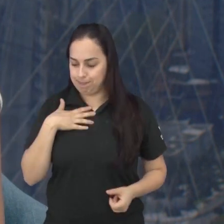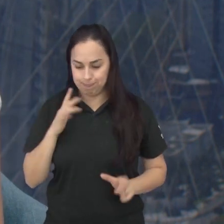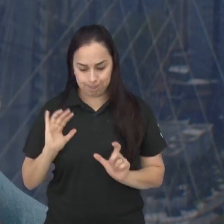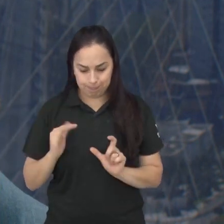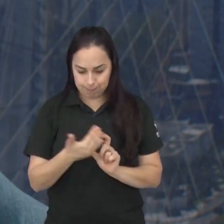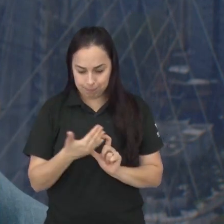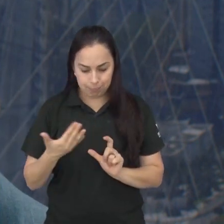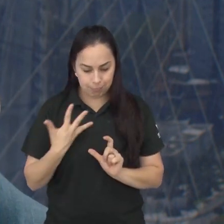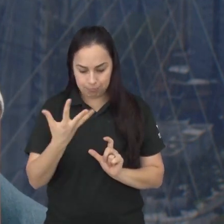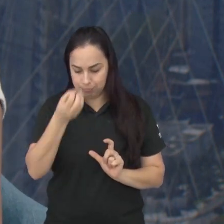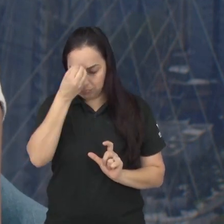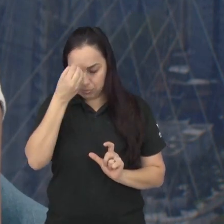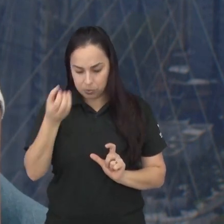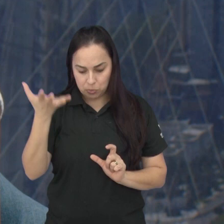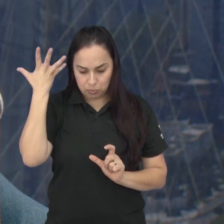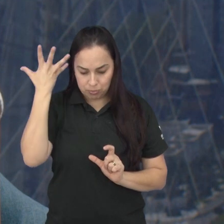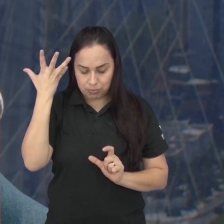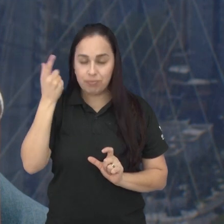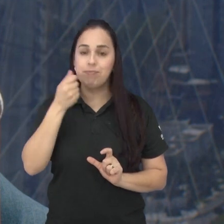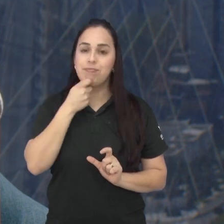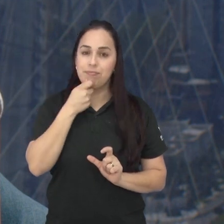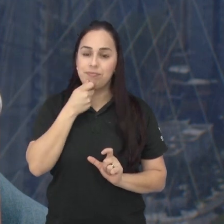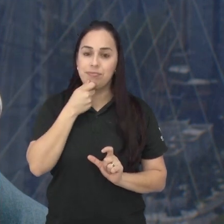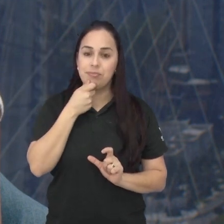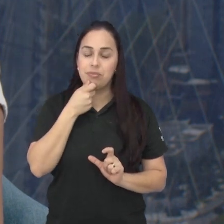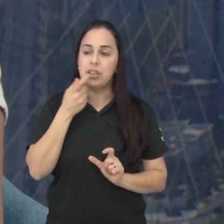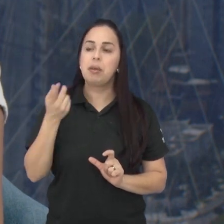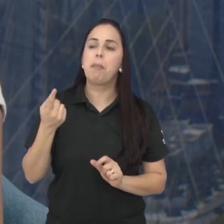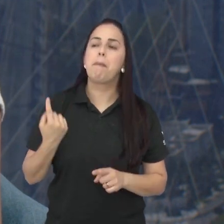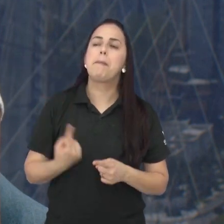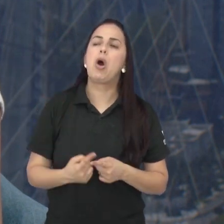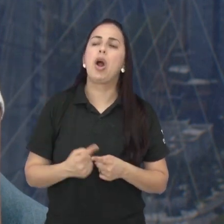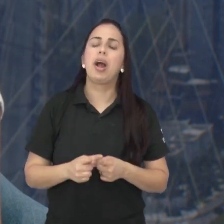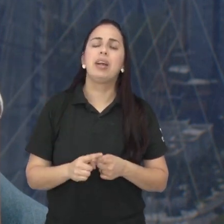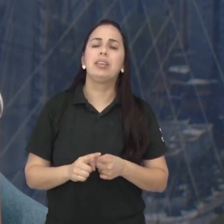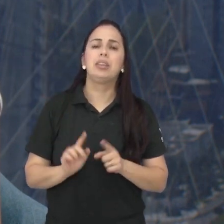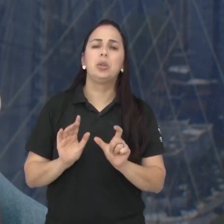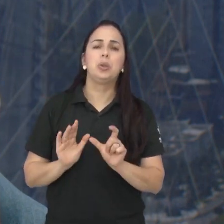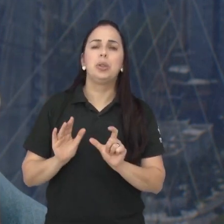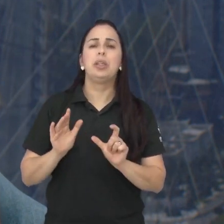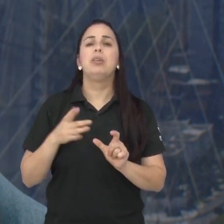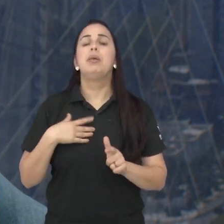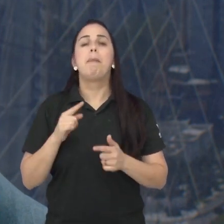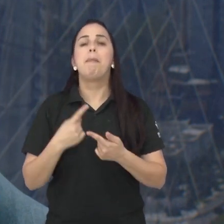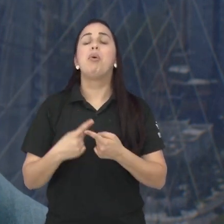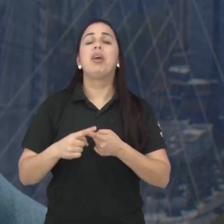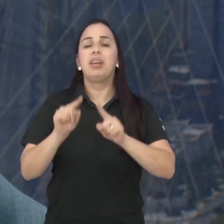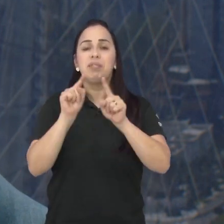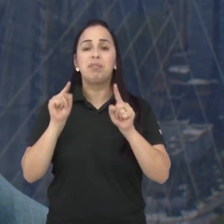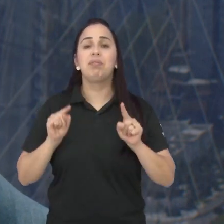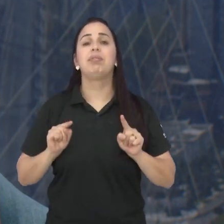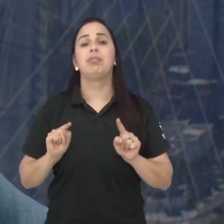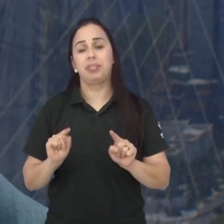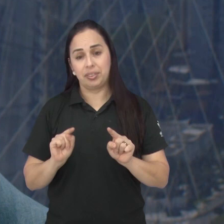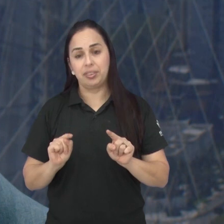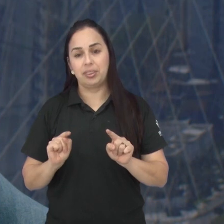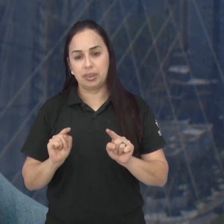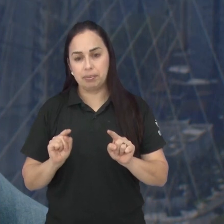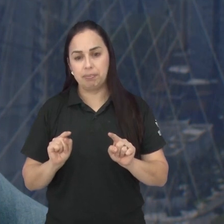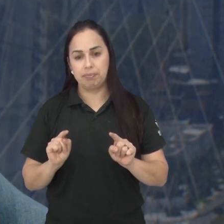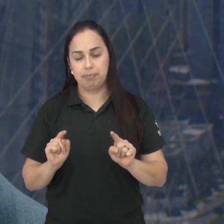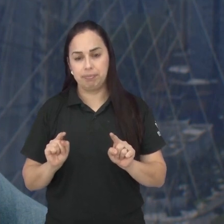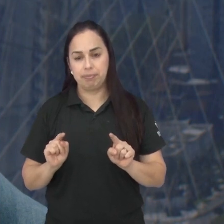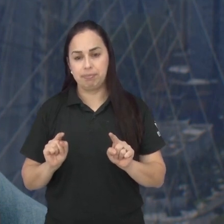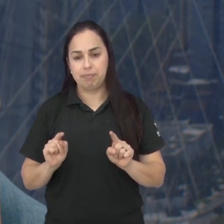termo que eu ia colocar, mas de questionar, né? Questionar, mas também um questionamento